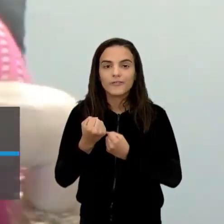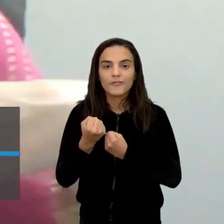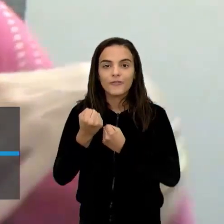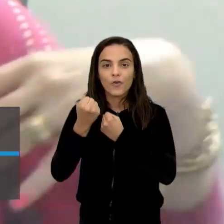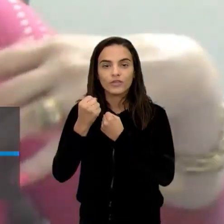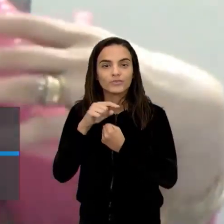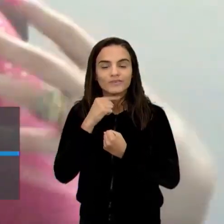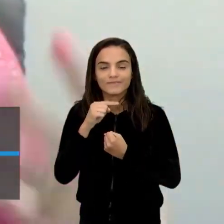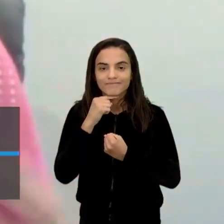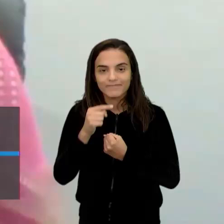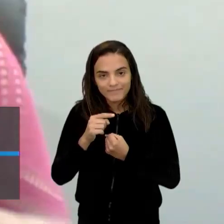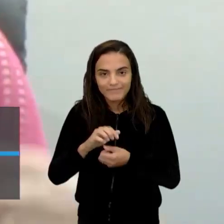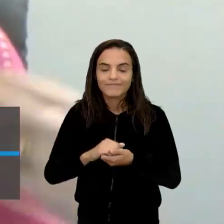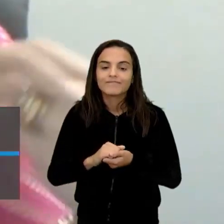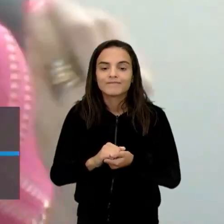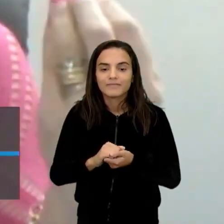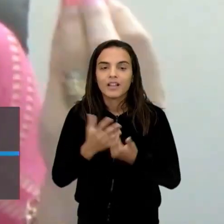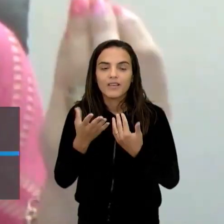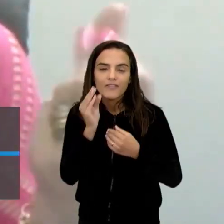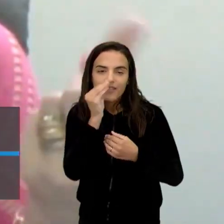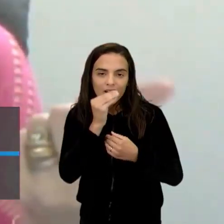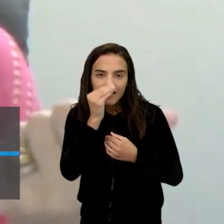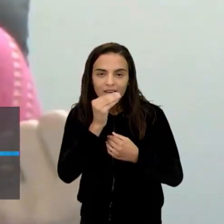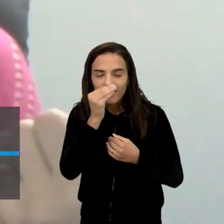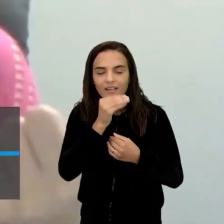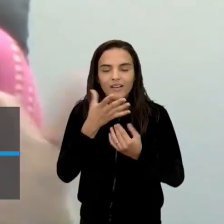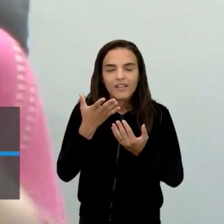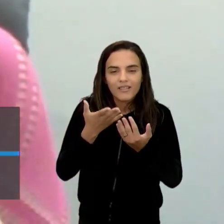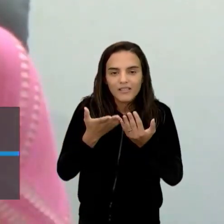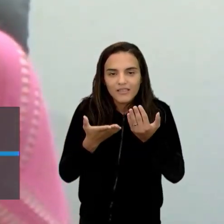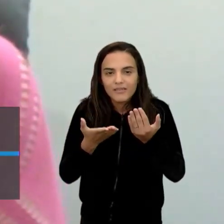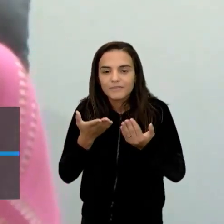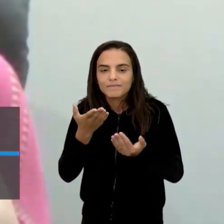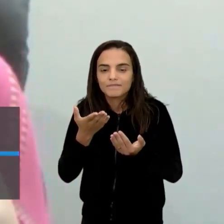força. Ele é bem fraquinho, ele tem aquela flacidez,